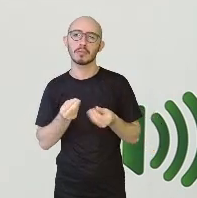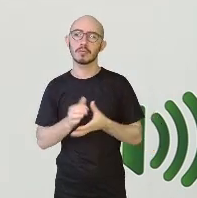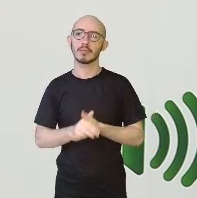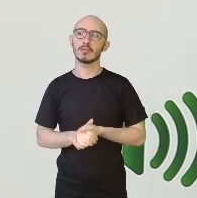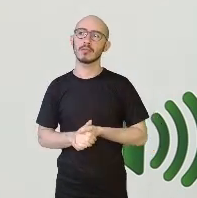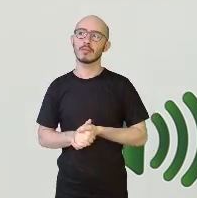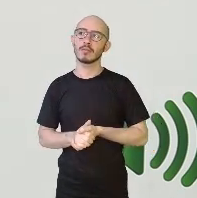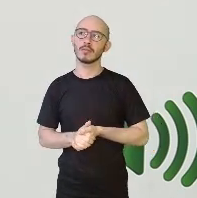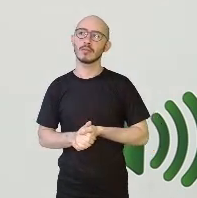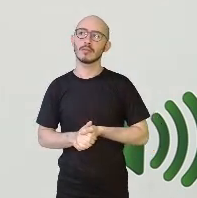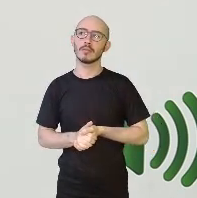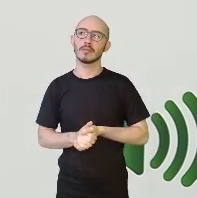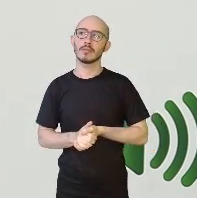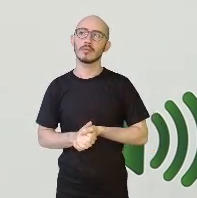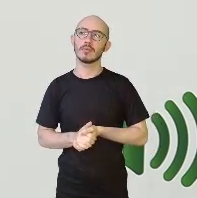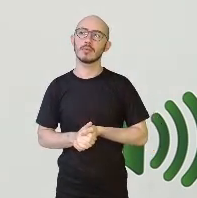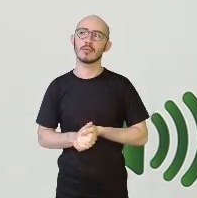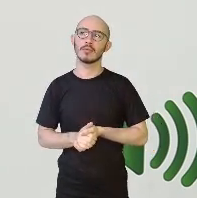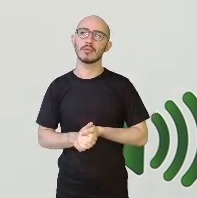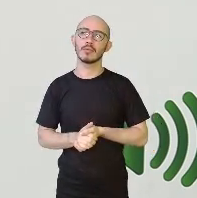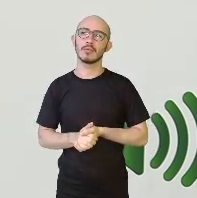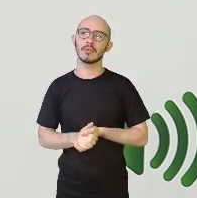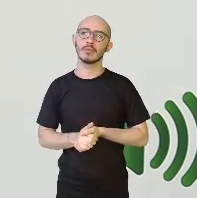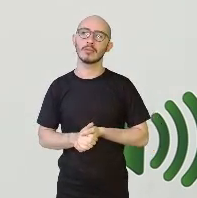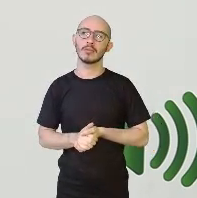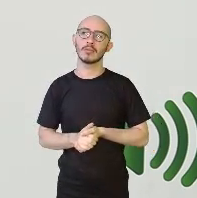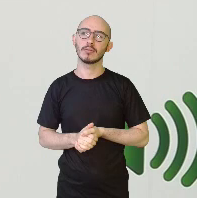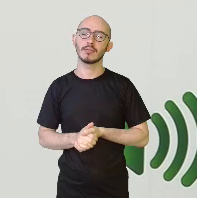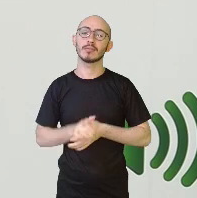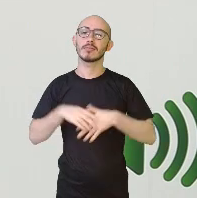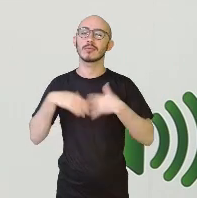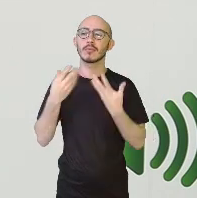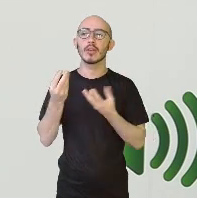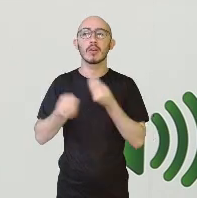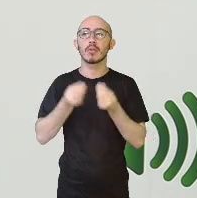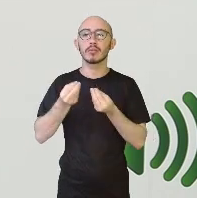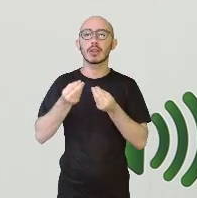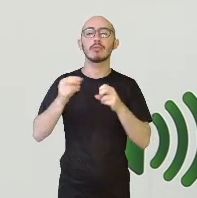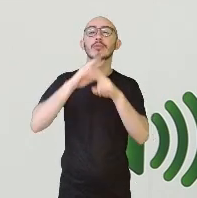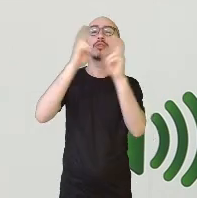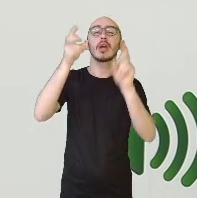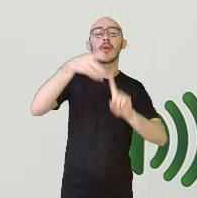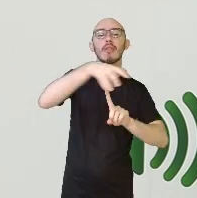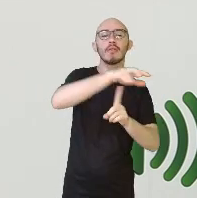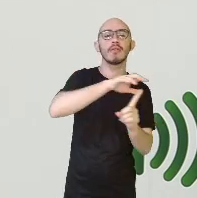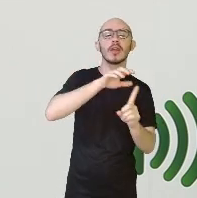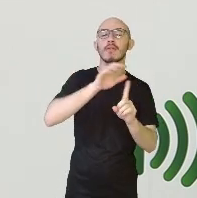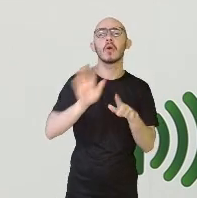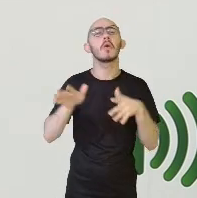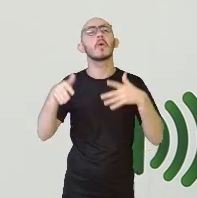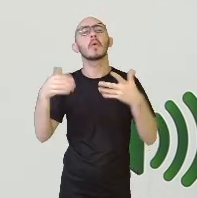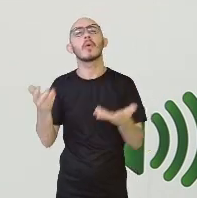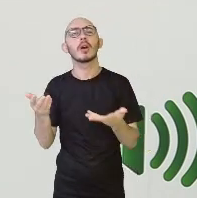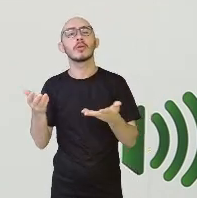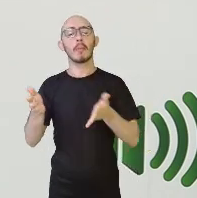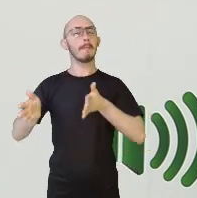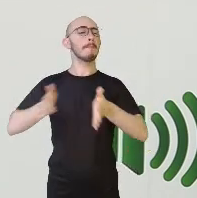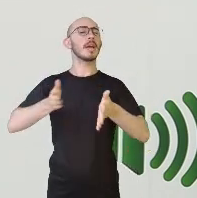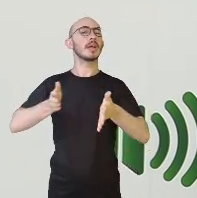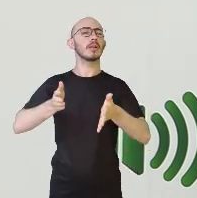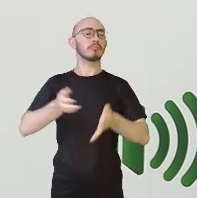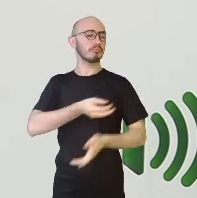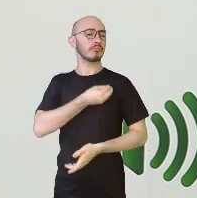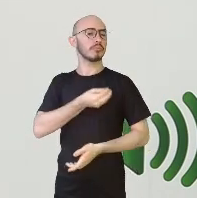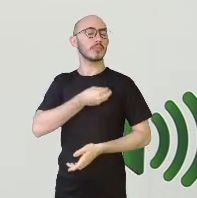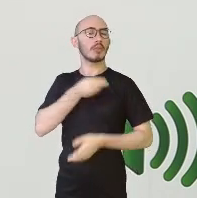dia? Quando é que nós mais ouvimos o frevo? Quando é que o frevo ele está